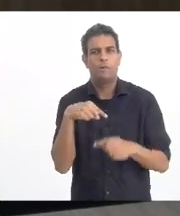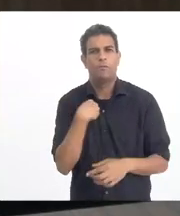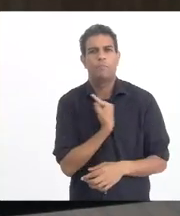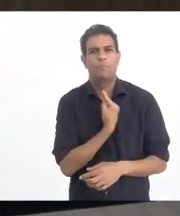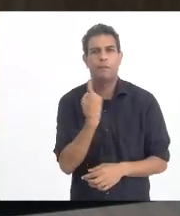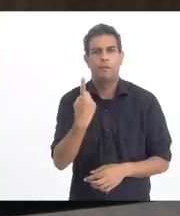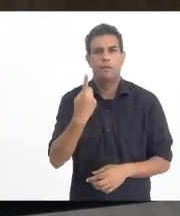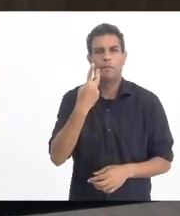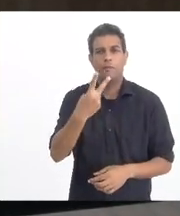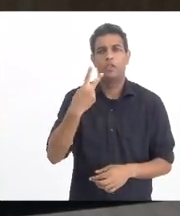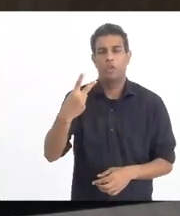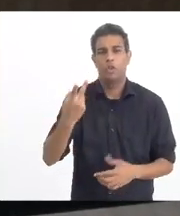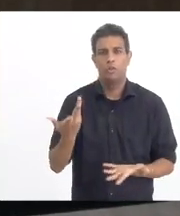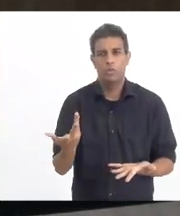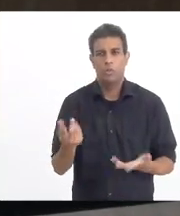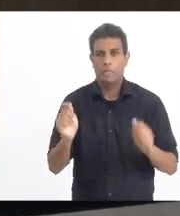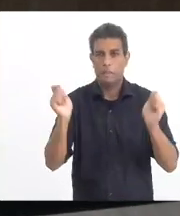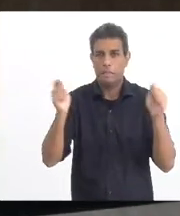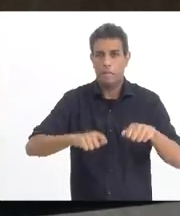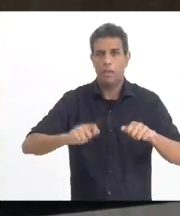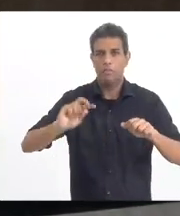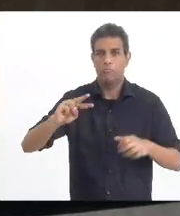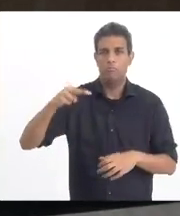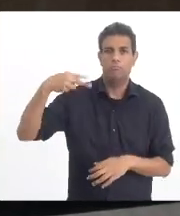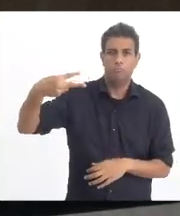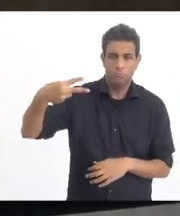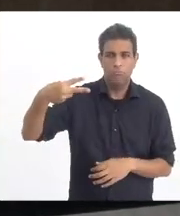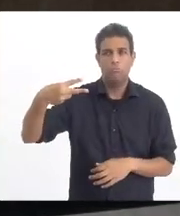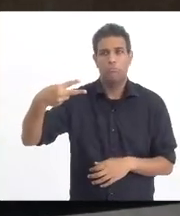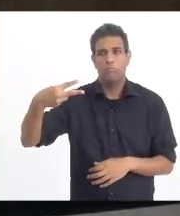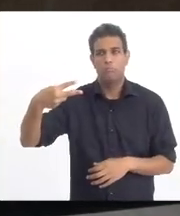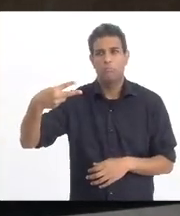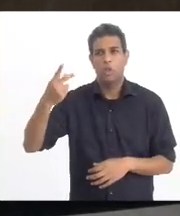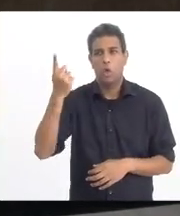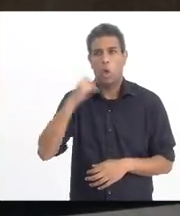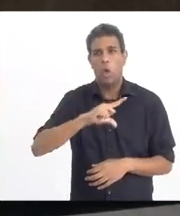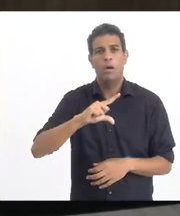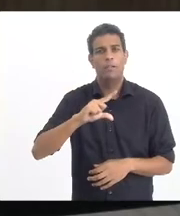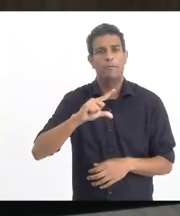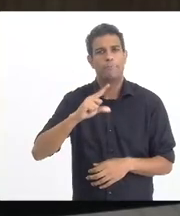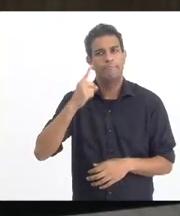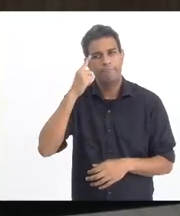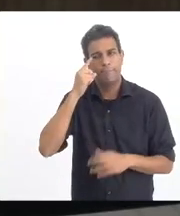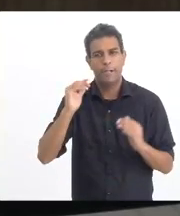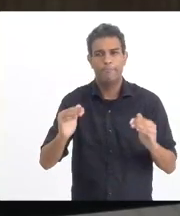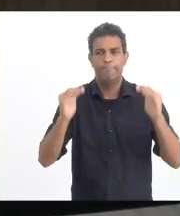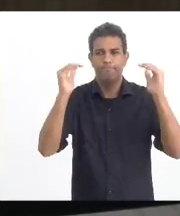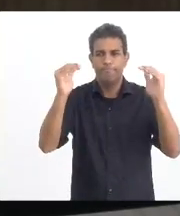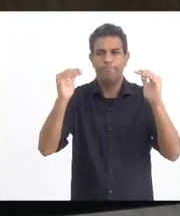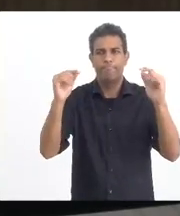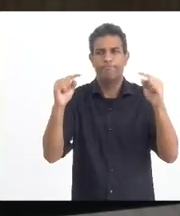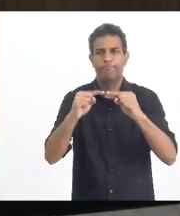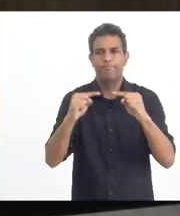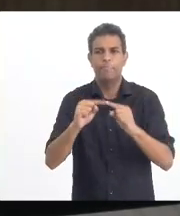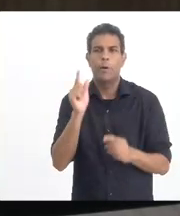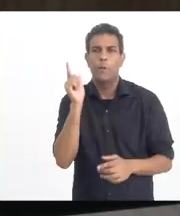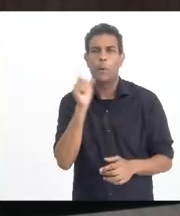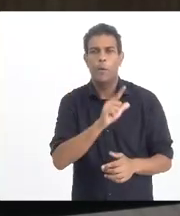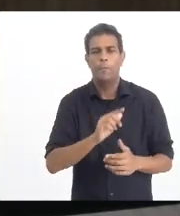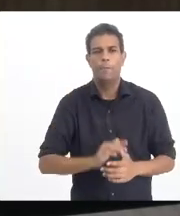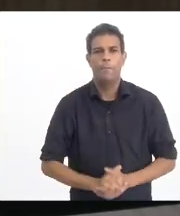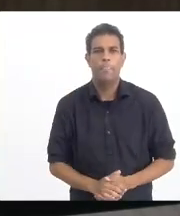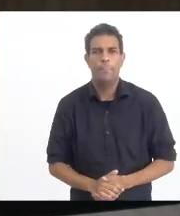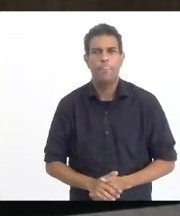em 122. A possibilidade de aumentar é quando nós só estamos indo para casa com um posto acima, para atingir